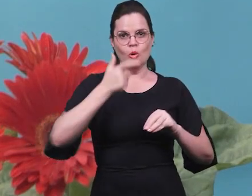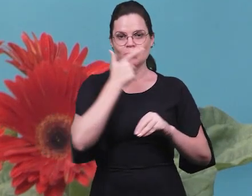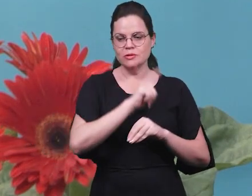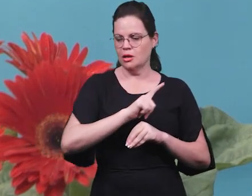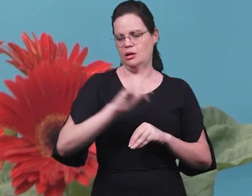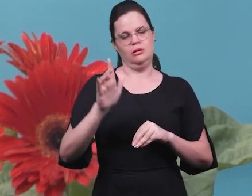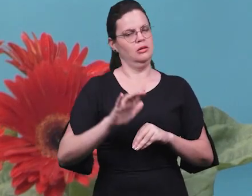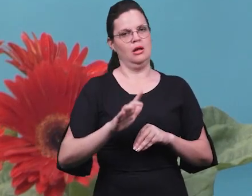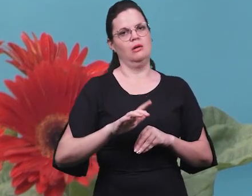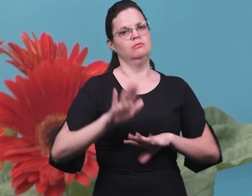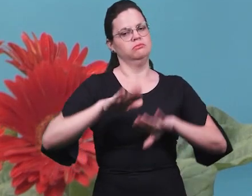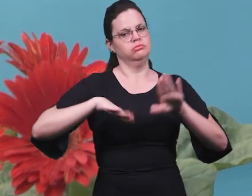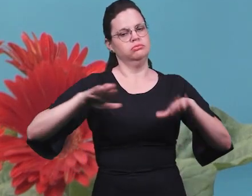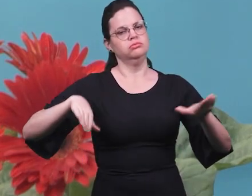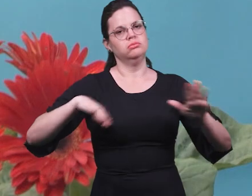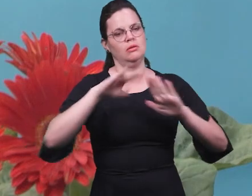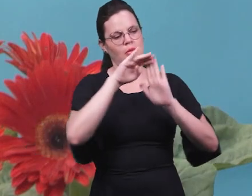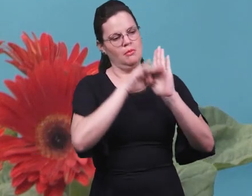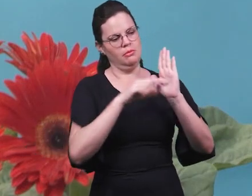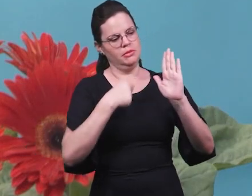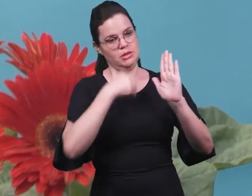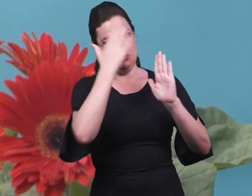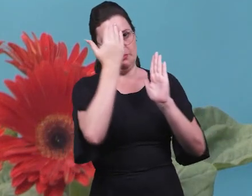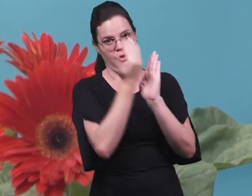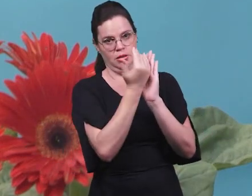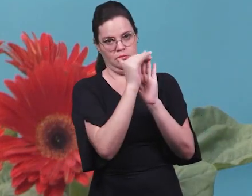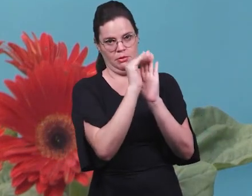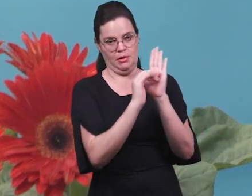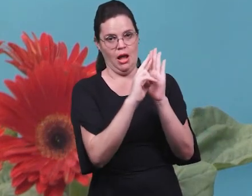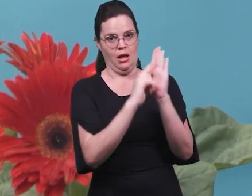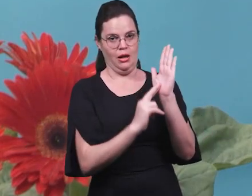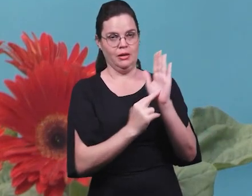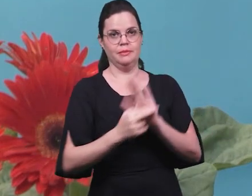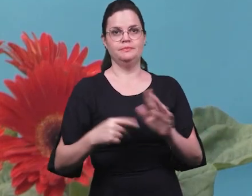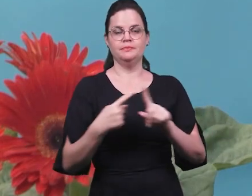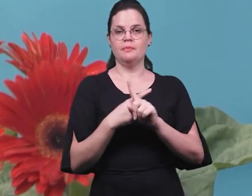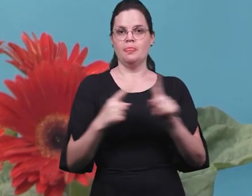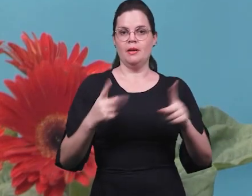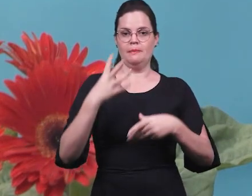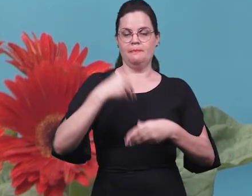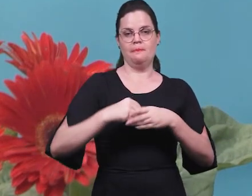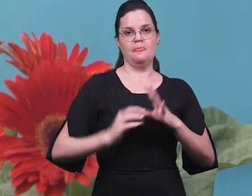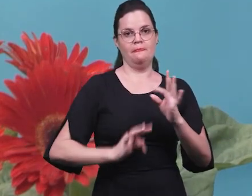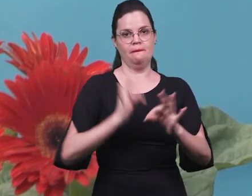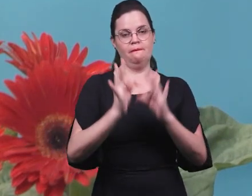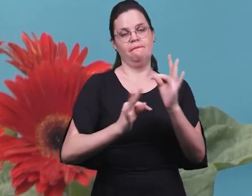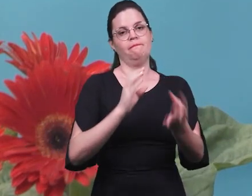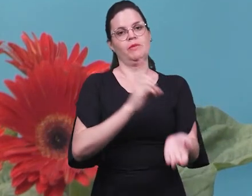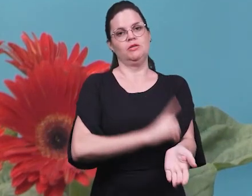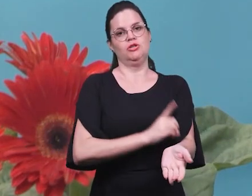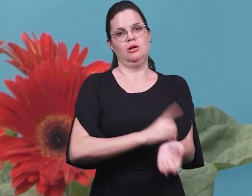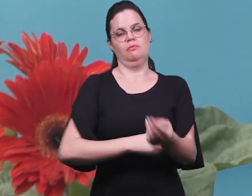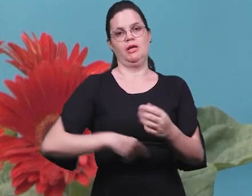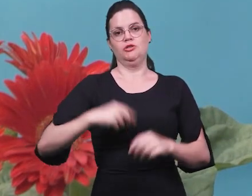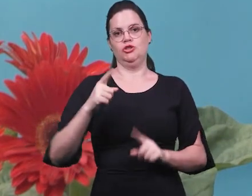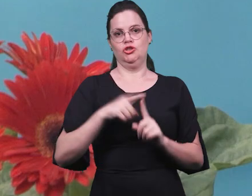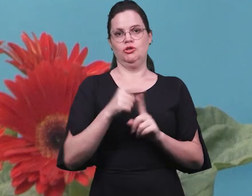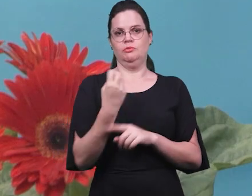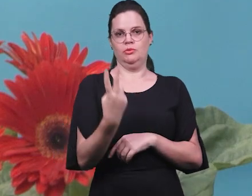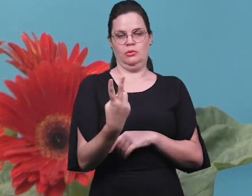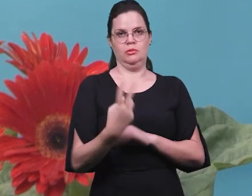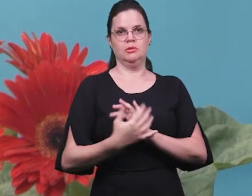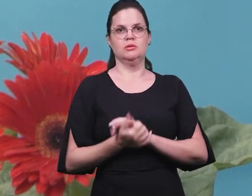precisa de alguns critérios. Agora, na unidade de saúde, o tratamento inicial, o diabetes tipo 2, geralmente a primeira escolha ou